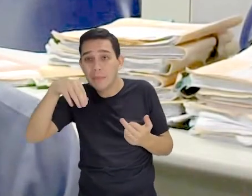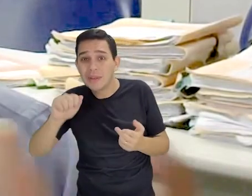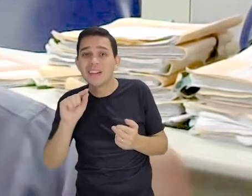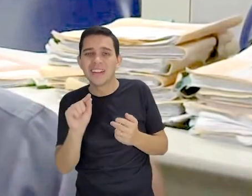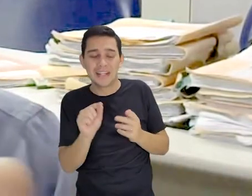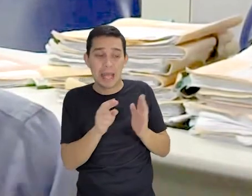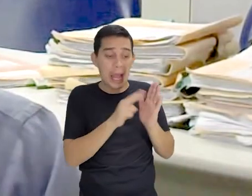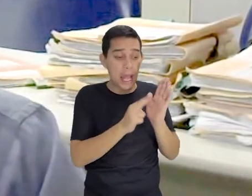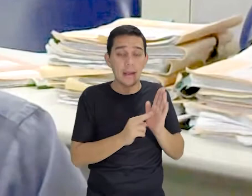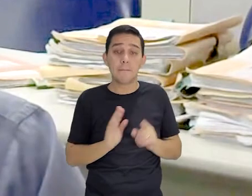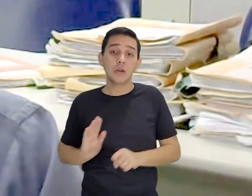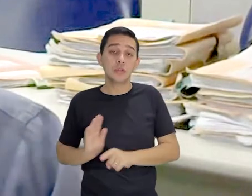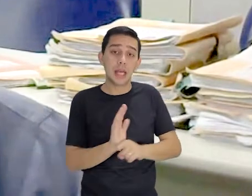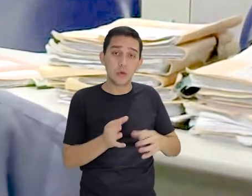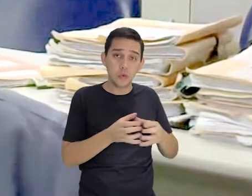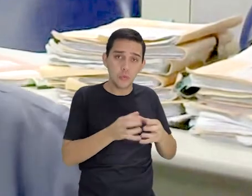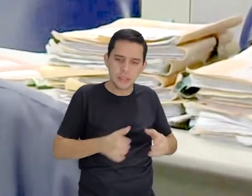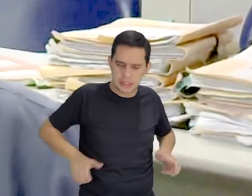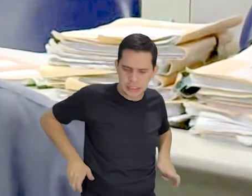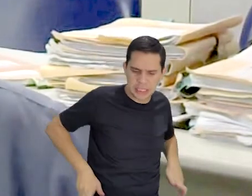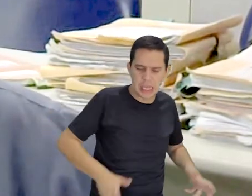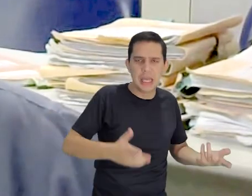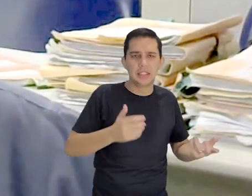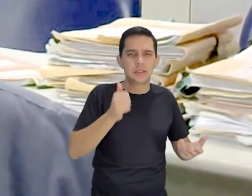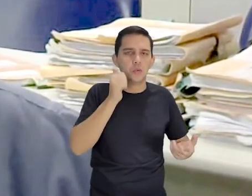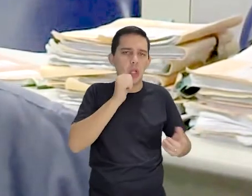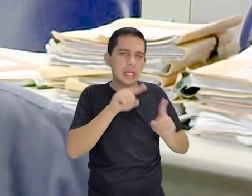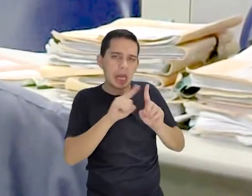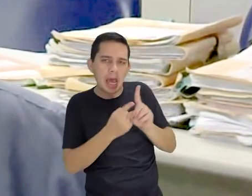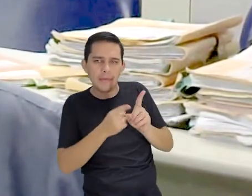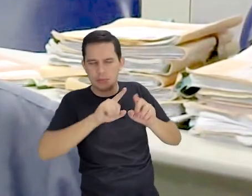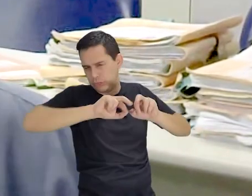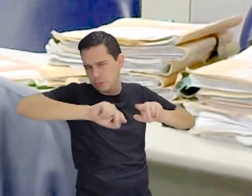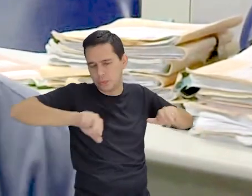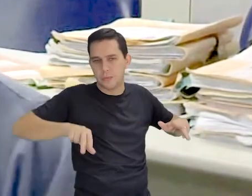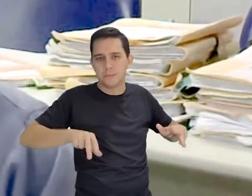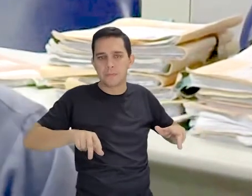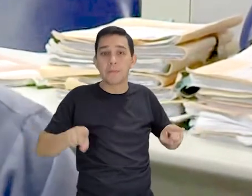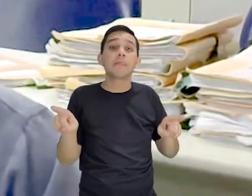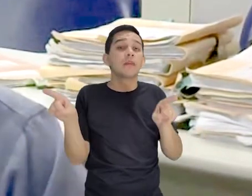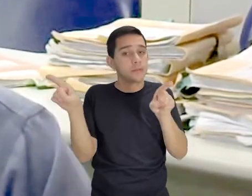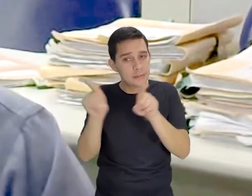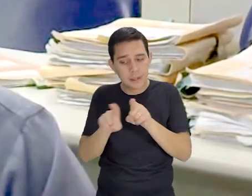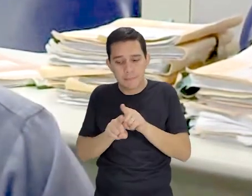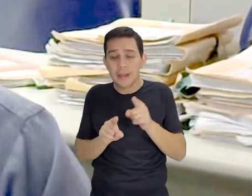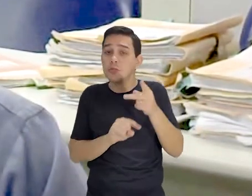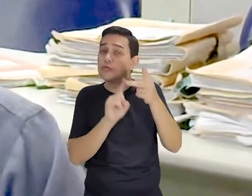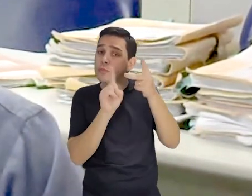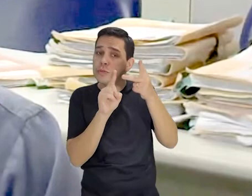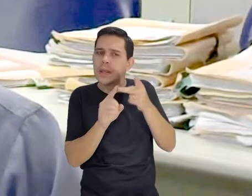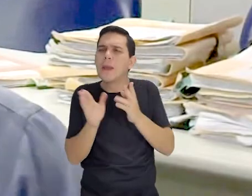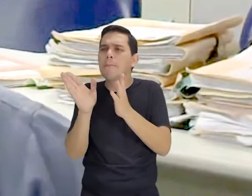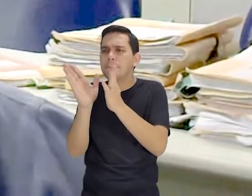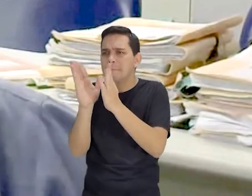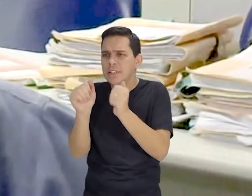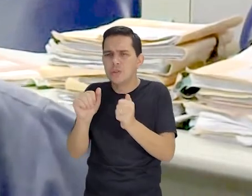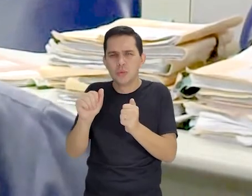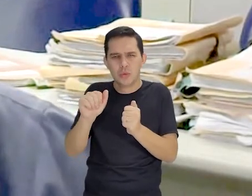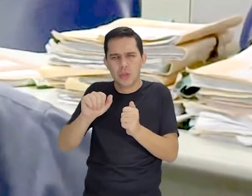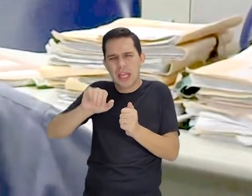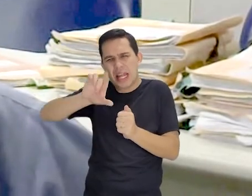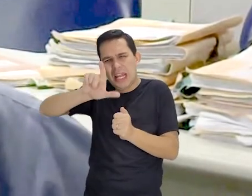acessibilidade para grupos mais vulneráveis. Além disso, eu fiz também um pedido liminar, e o pedido liminar ele foi fracionado em